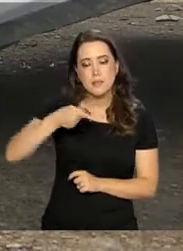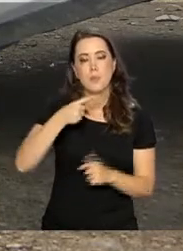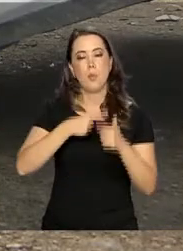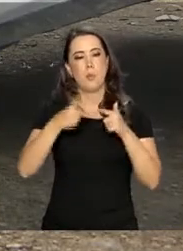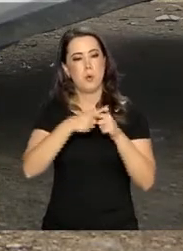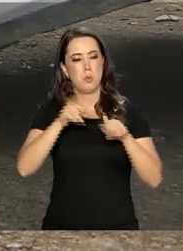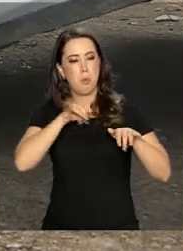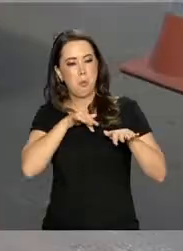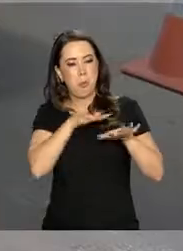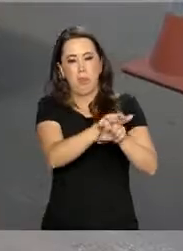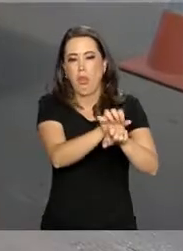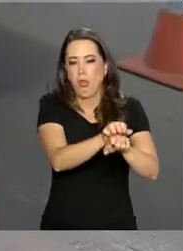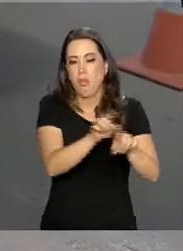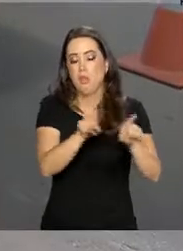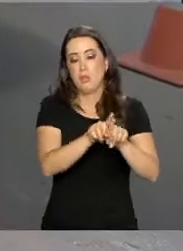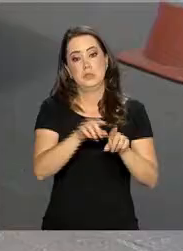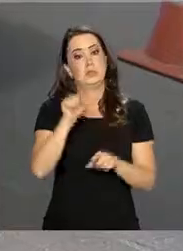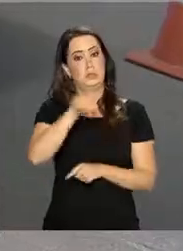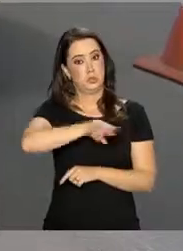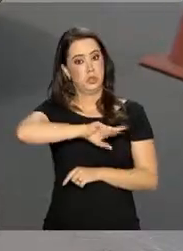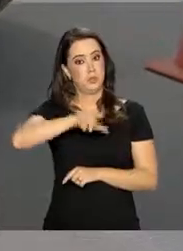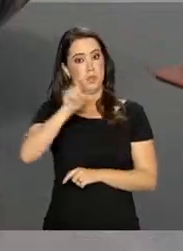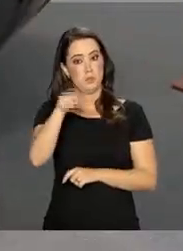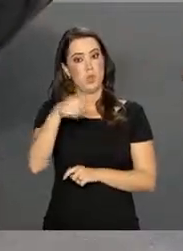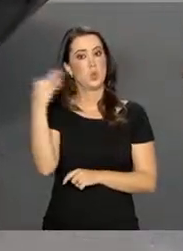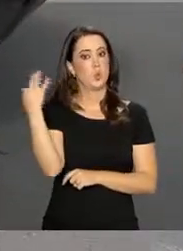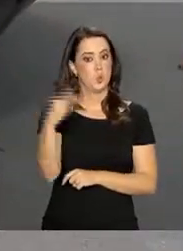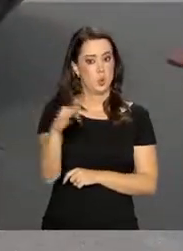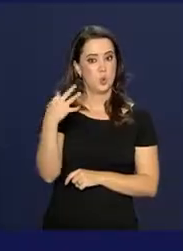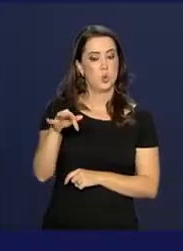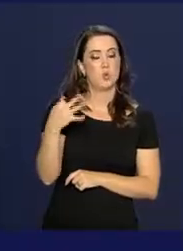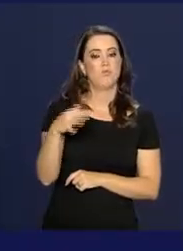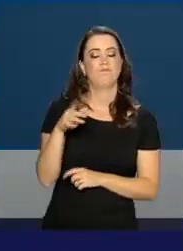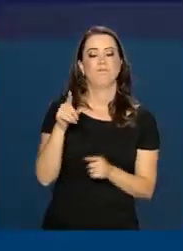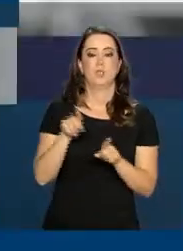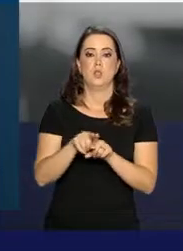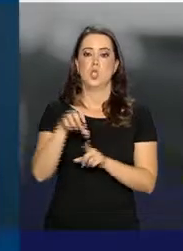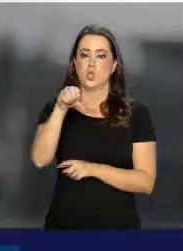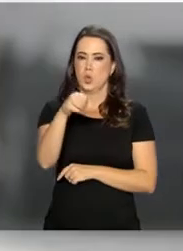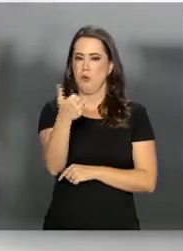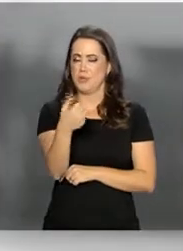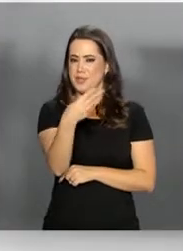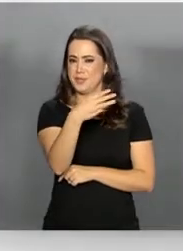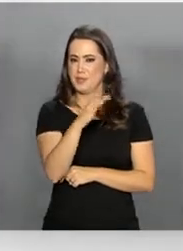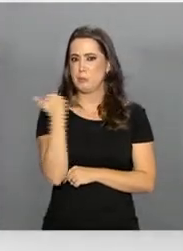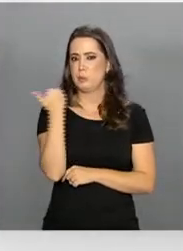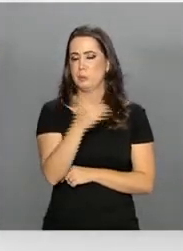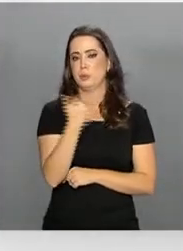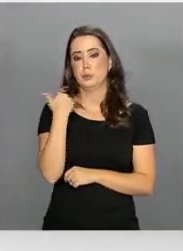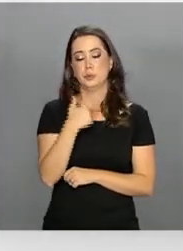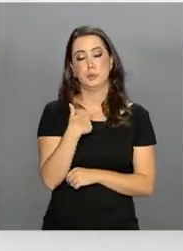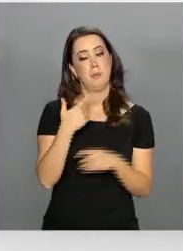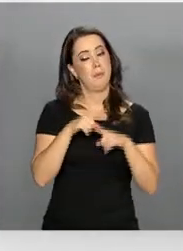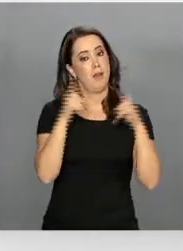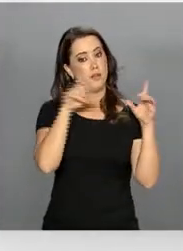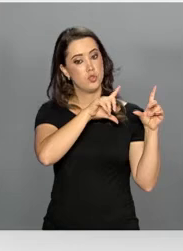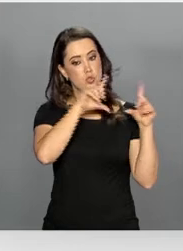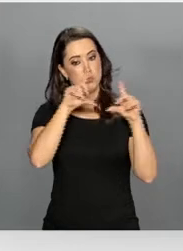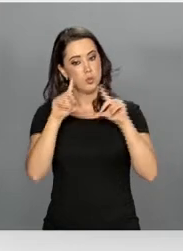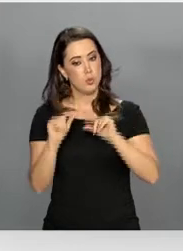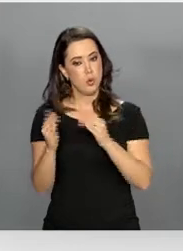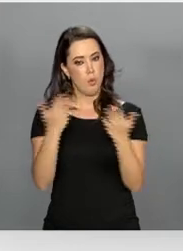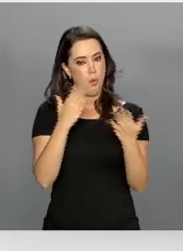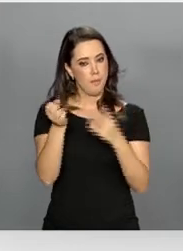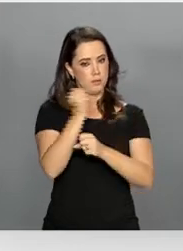2.930 feridos graves e 913 mortes. Em todos os acidentes, houve redução em relação